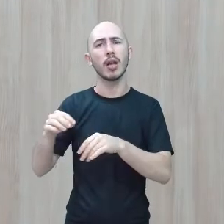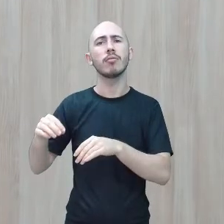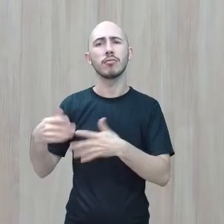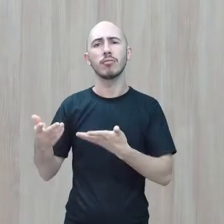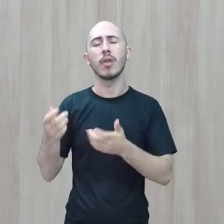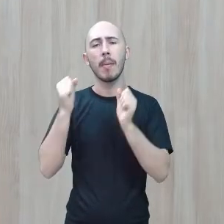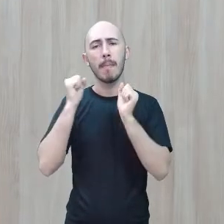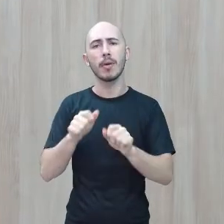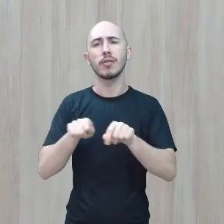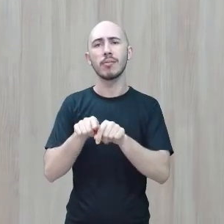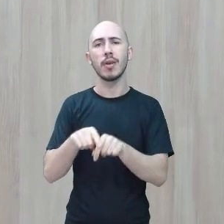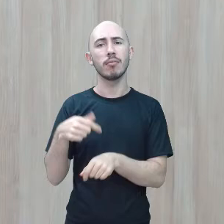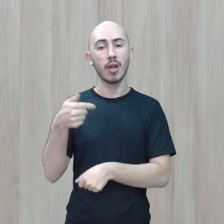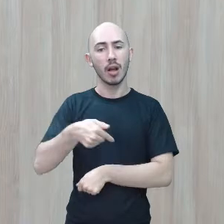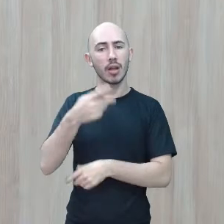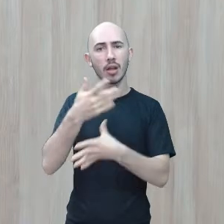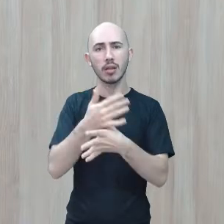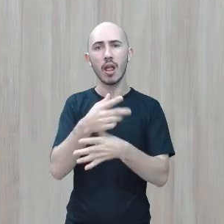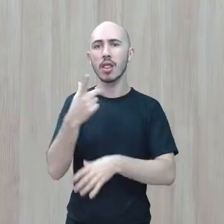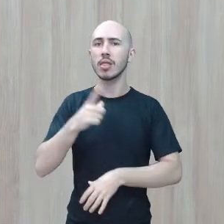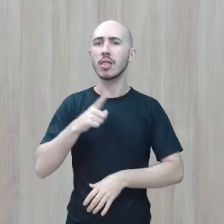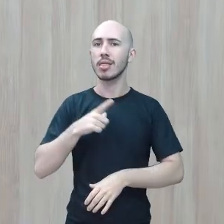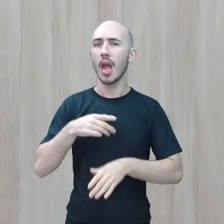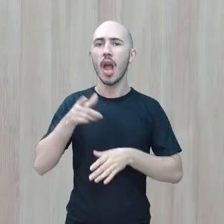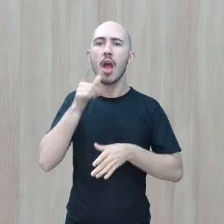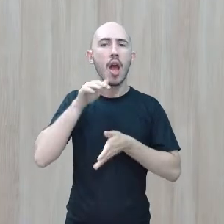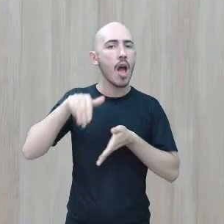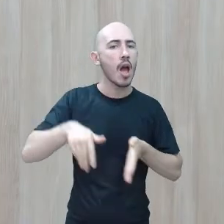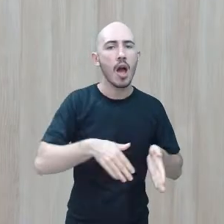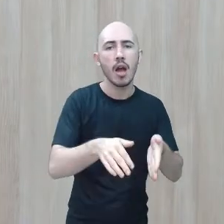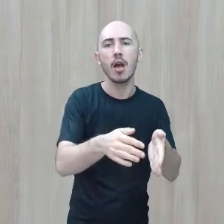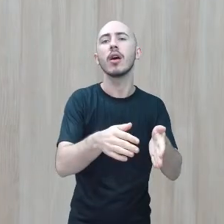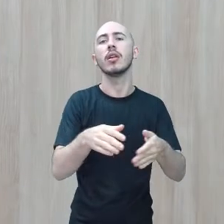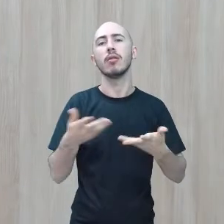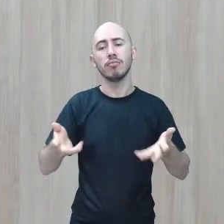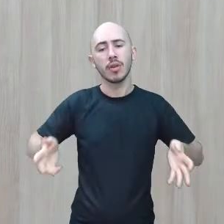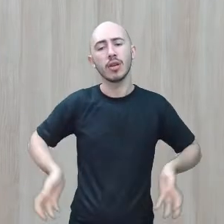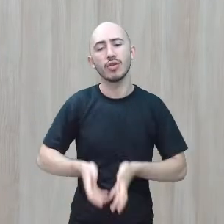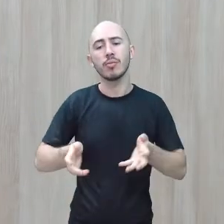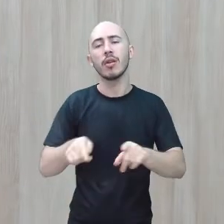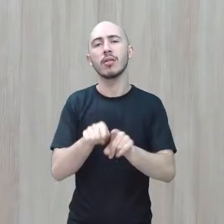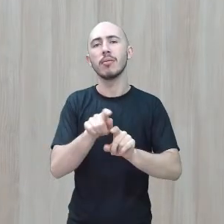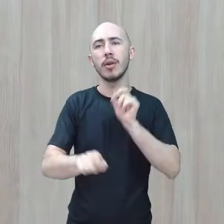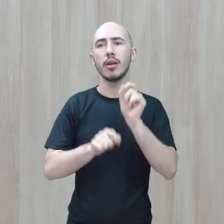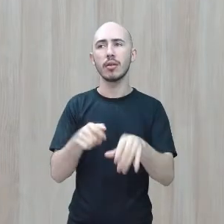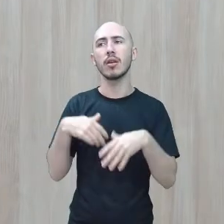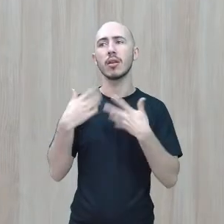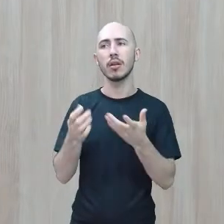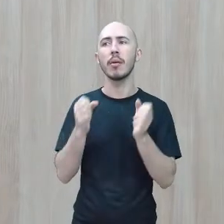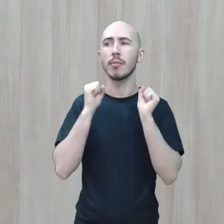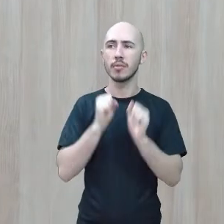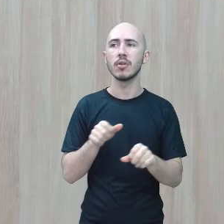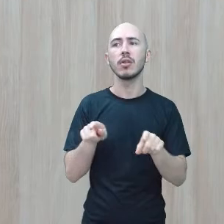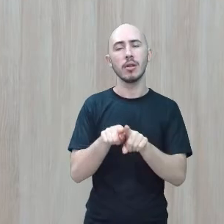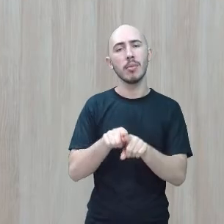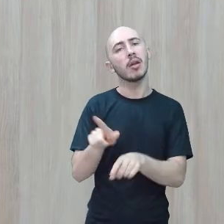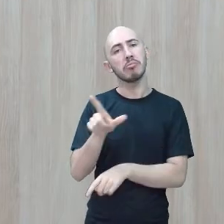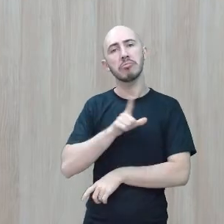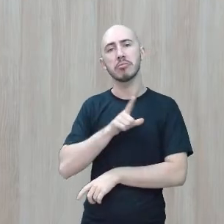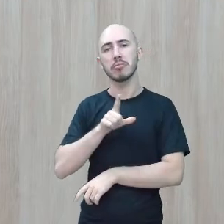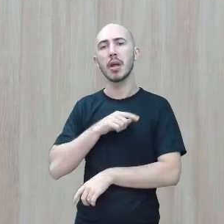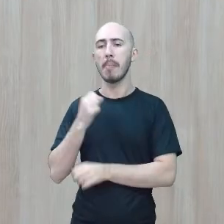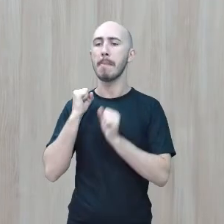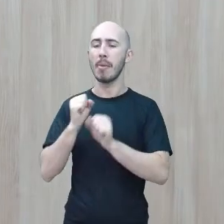passando, né, atravessando a nossa cidade, talvez um incentivo, né, estimular um incentivo de um transporte fluvial para que